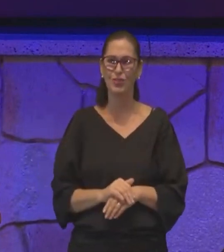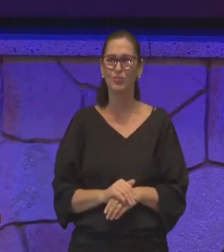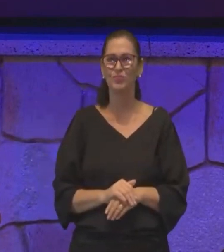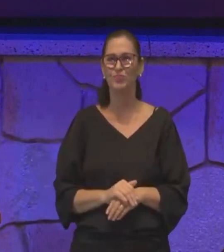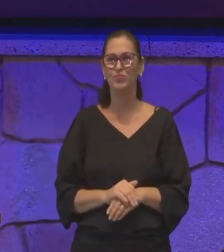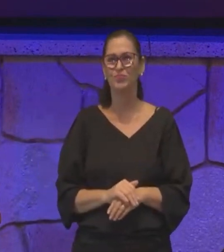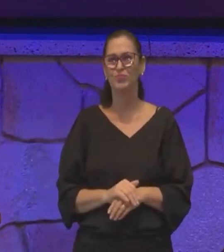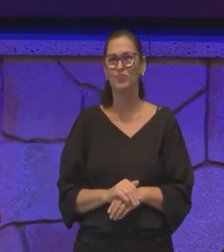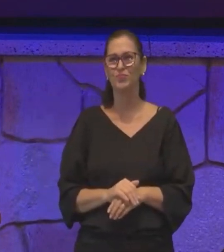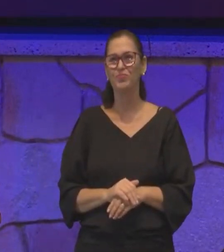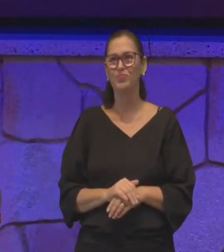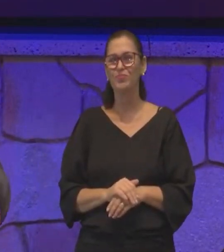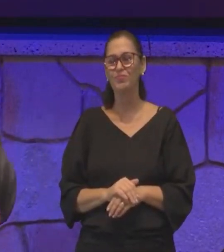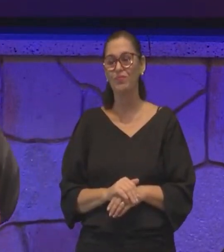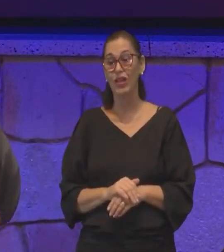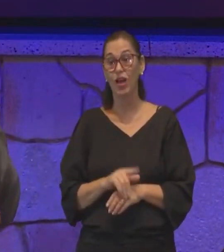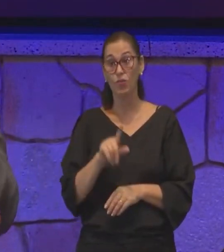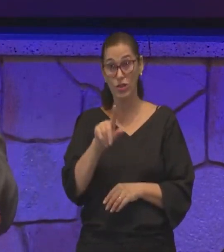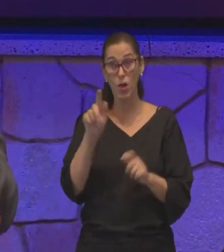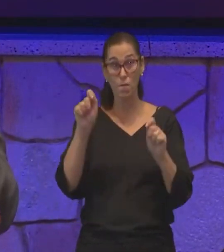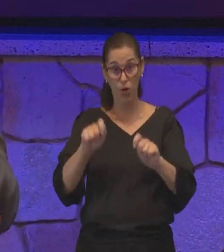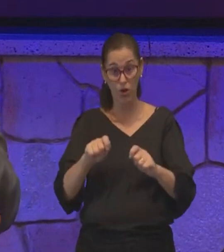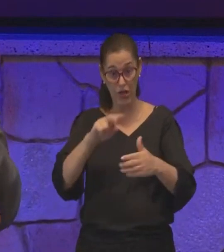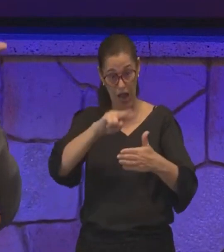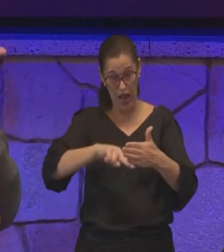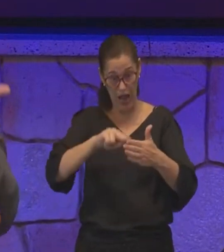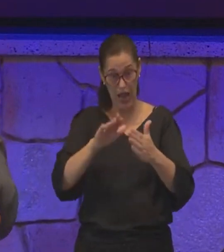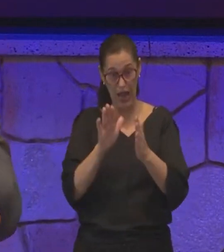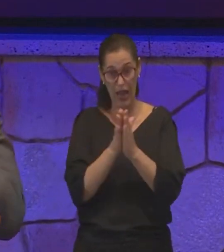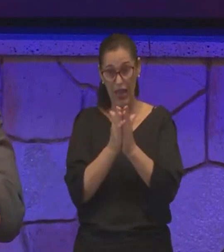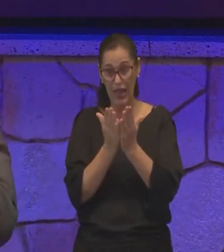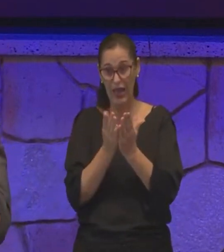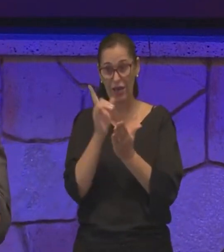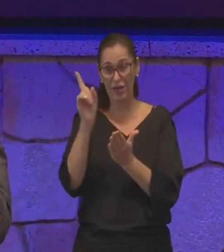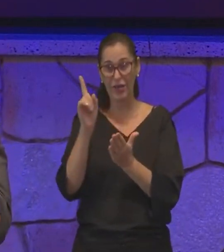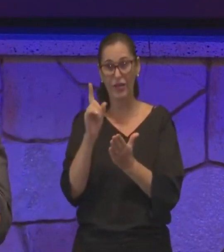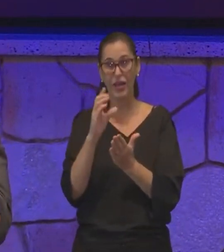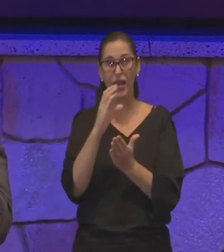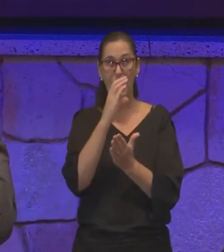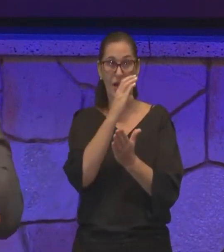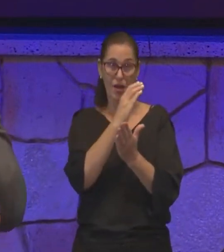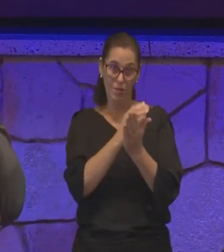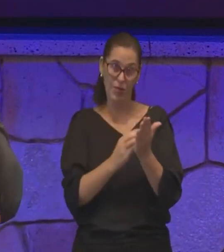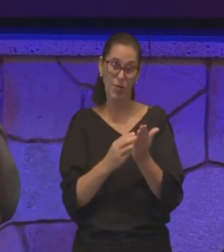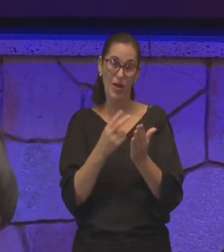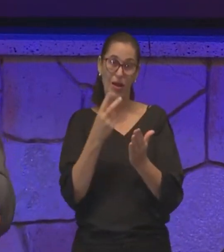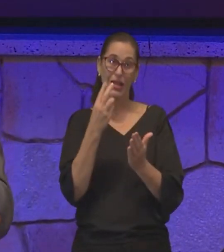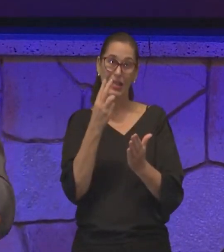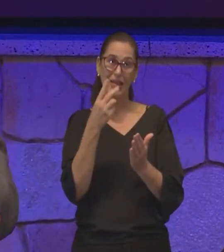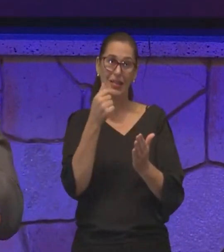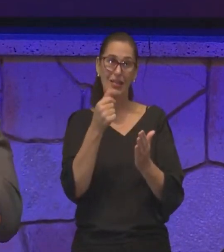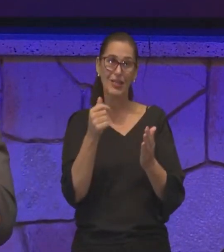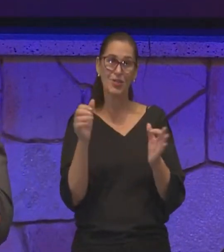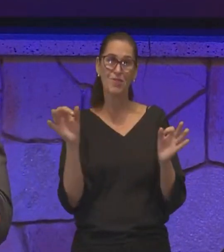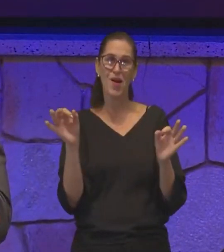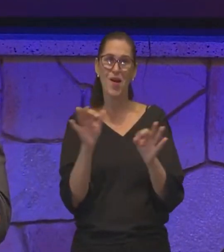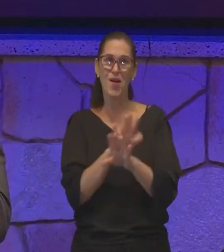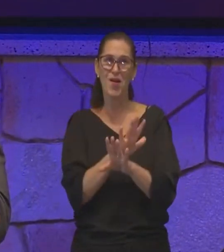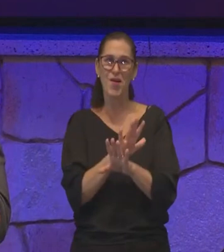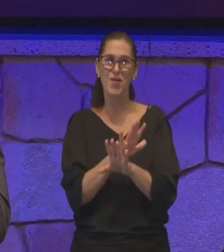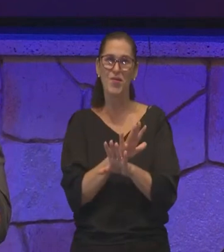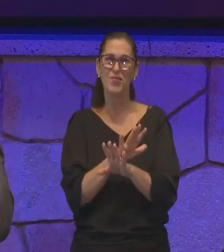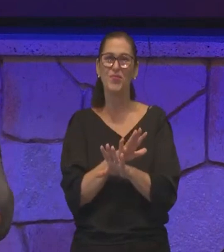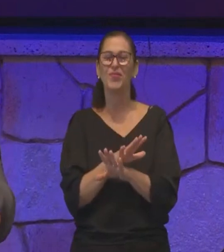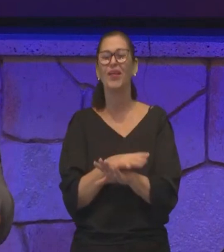neste assunto, mas os irmãos poderão ler em casa o restante do capítulo 37, qual é o desfecho da caravana